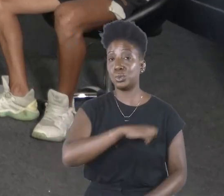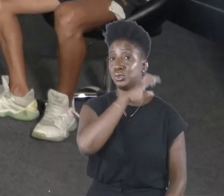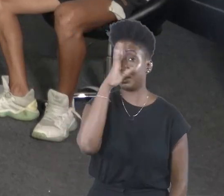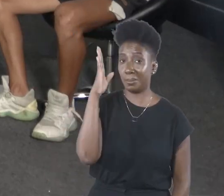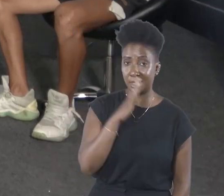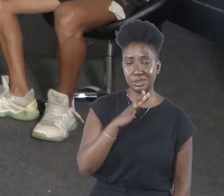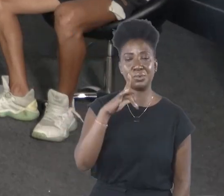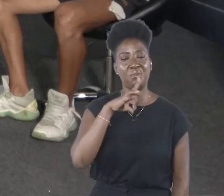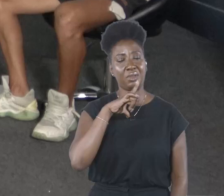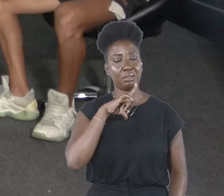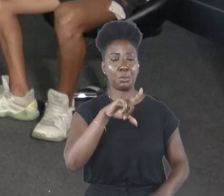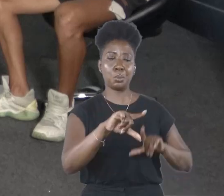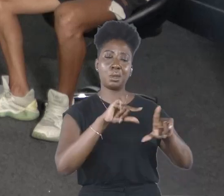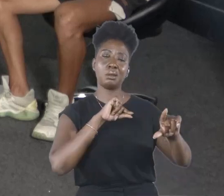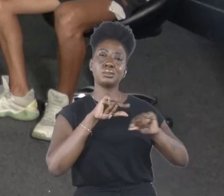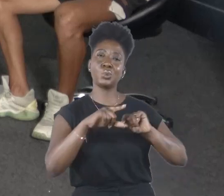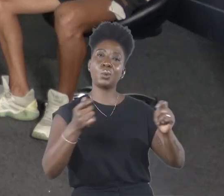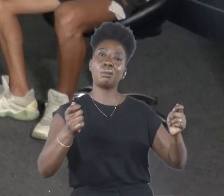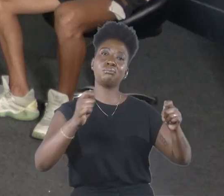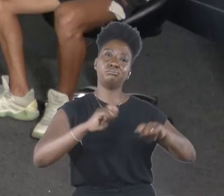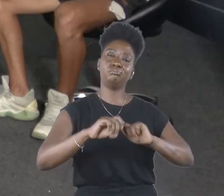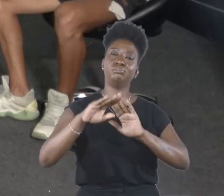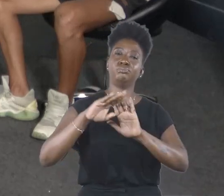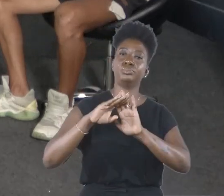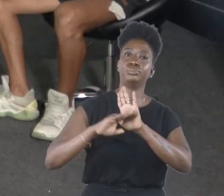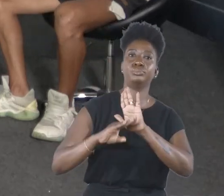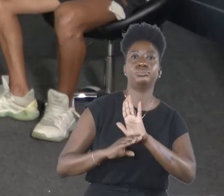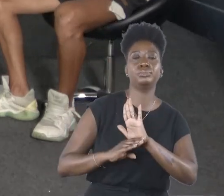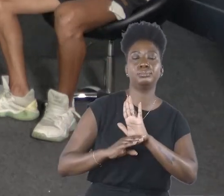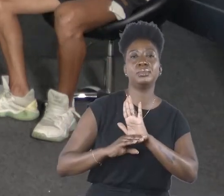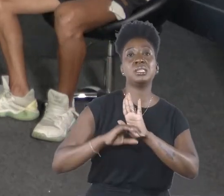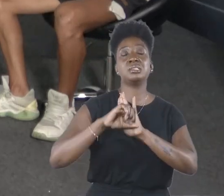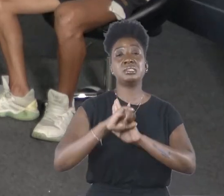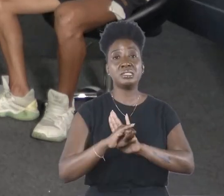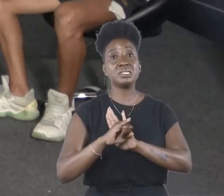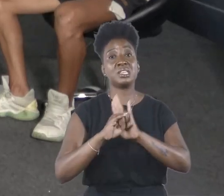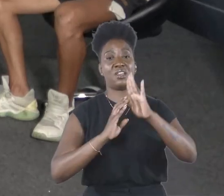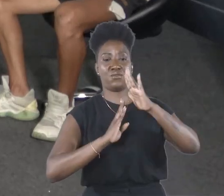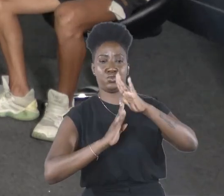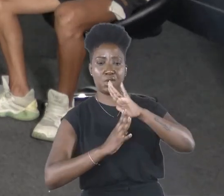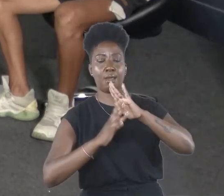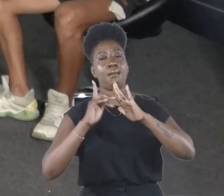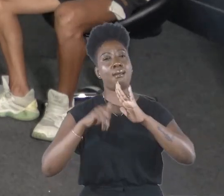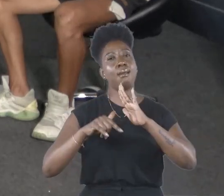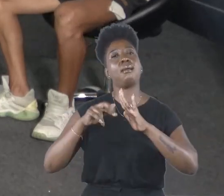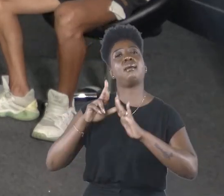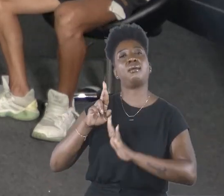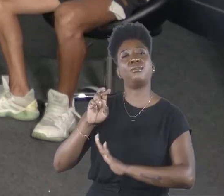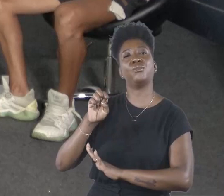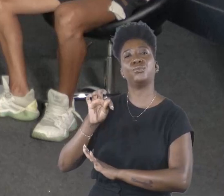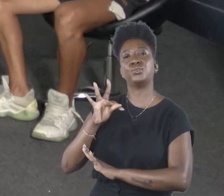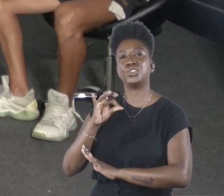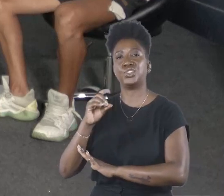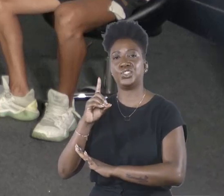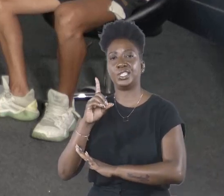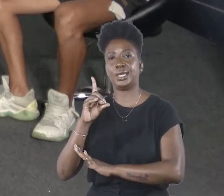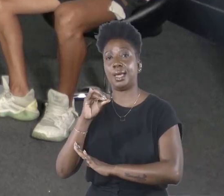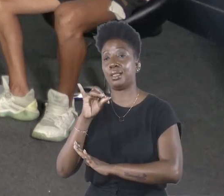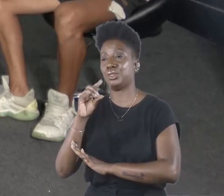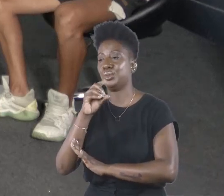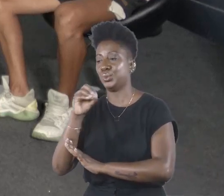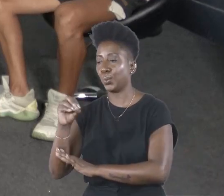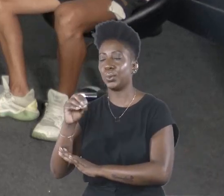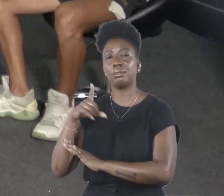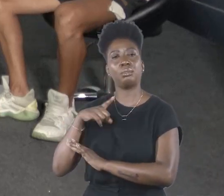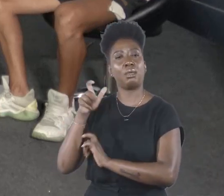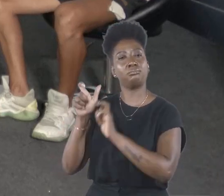serviços, porque Rio de Janeiro, o Brasil, não é o melhor lugar do mundo. Mas nas questões de direito de imigrante, está na frente de